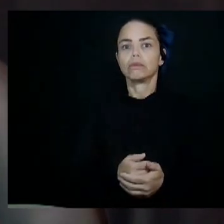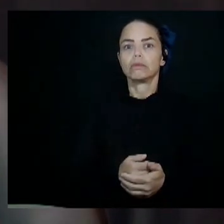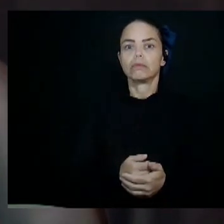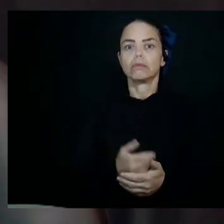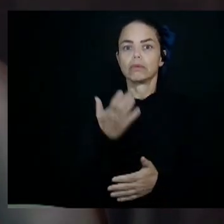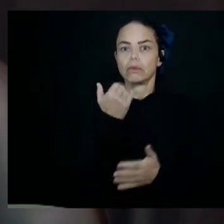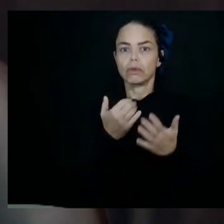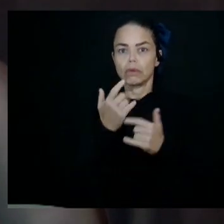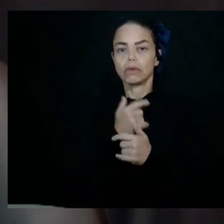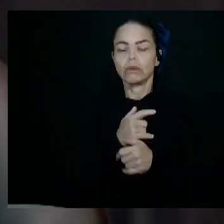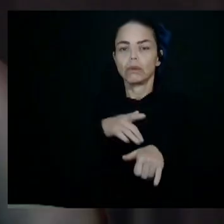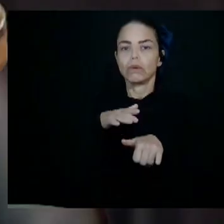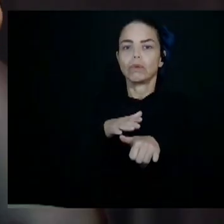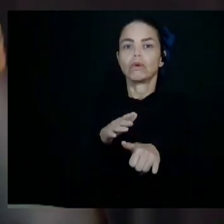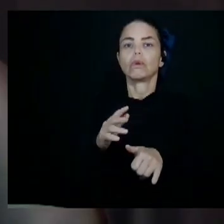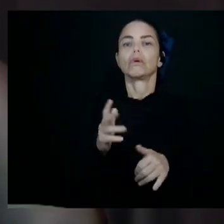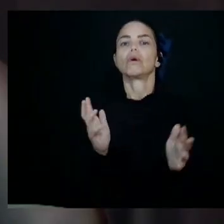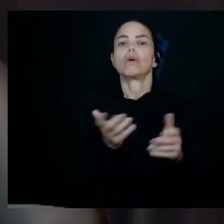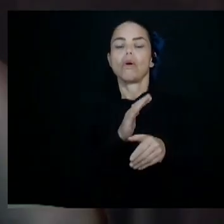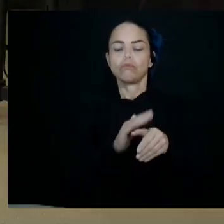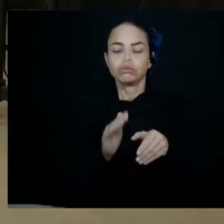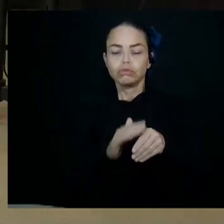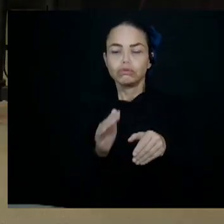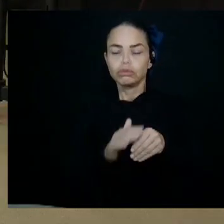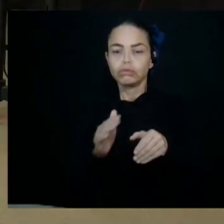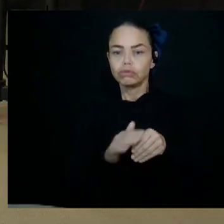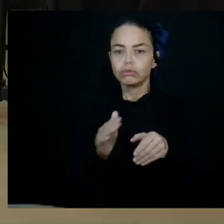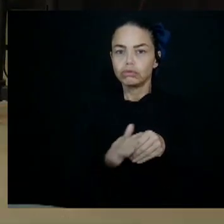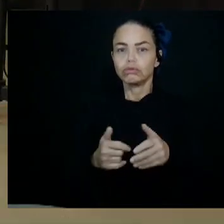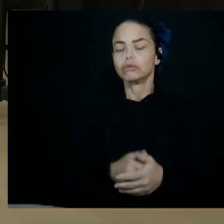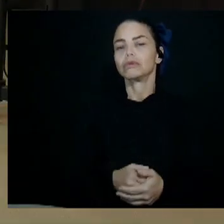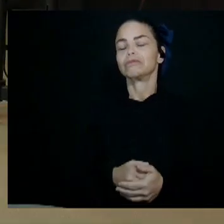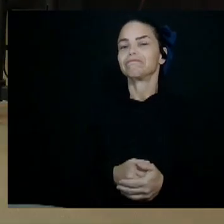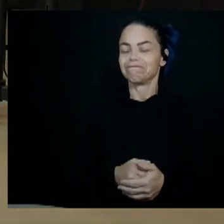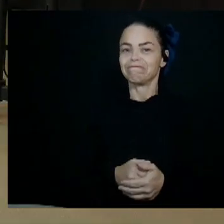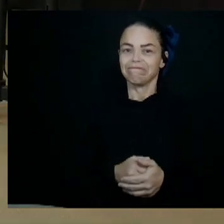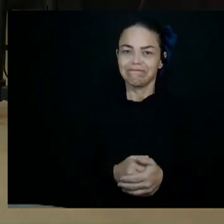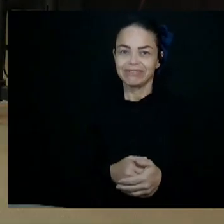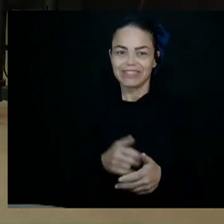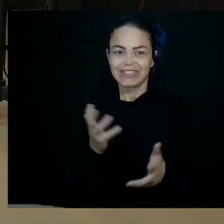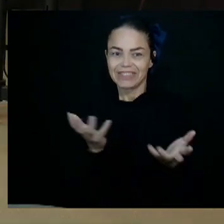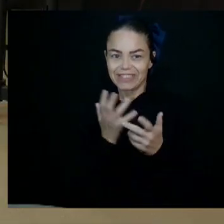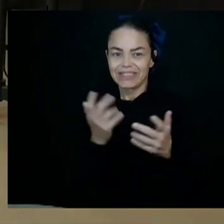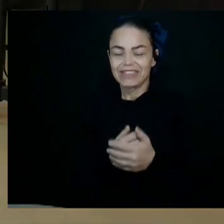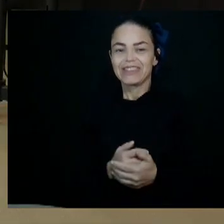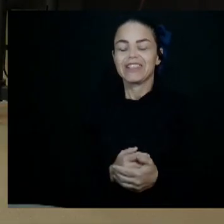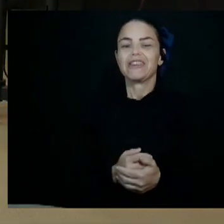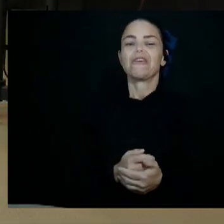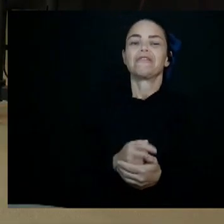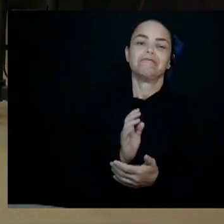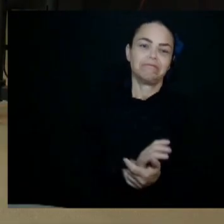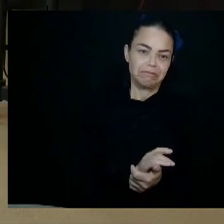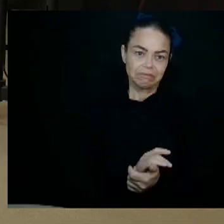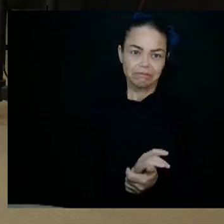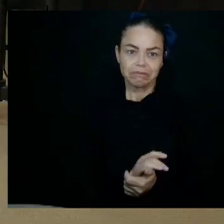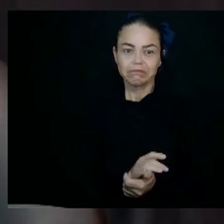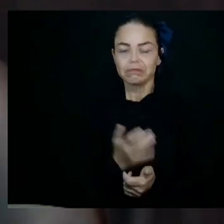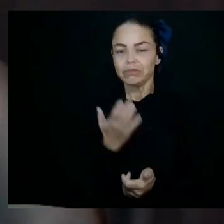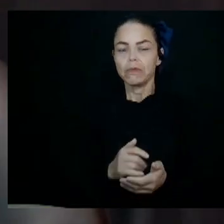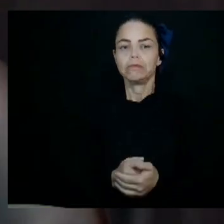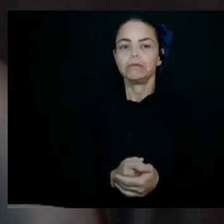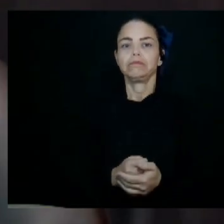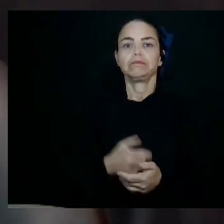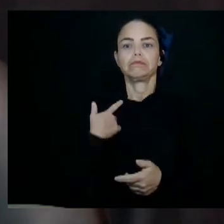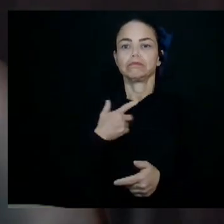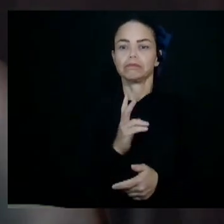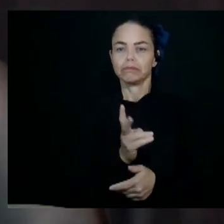Exato. porque é sempre uma delícia. Olha aí, tá Aí vendo? acaba, a gente fica sem. Isso é isso uma mesmo. coisa que eu faço sempre que eu